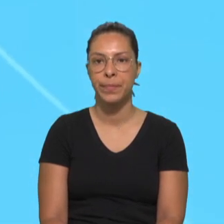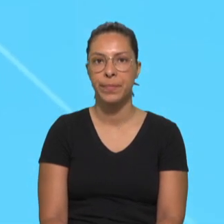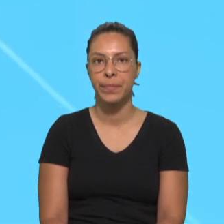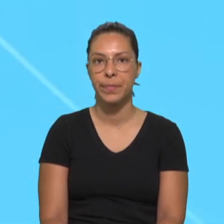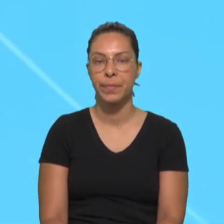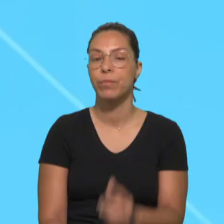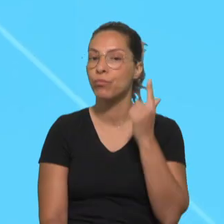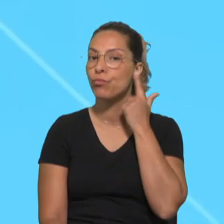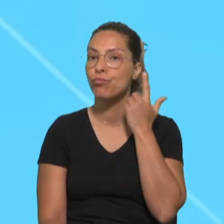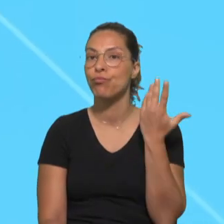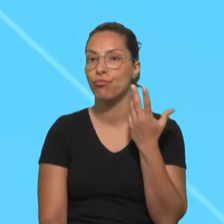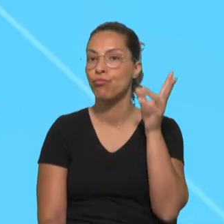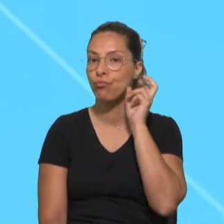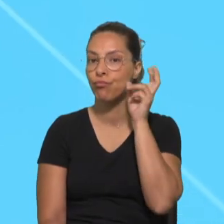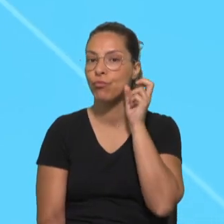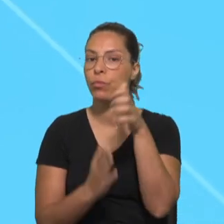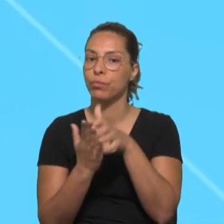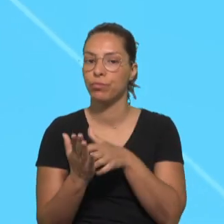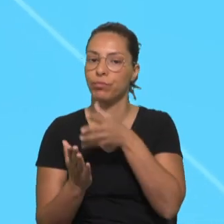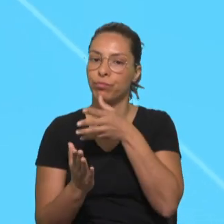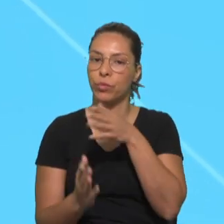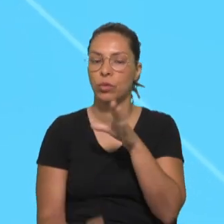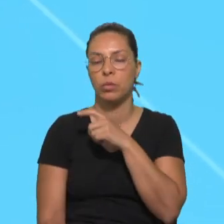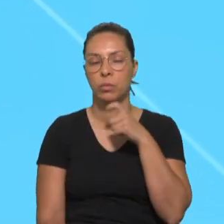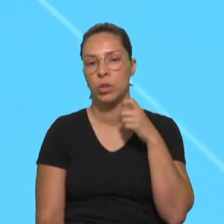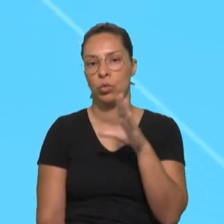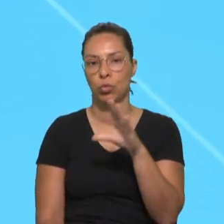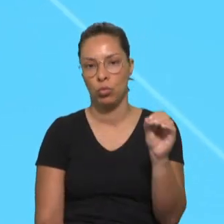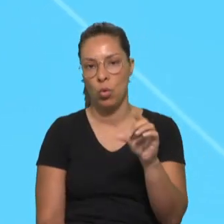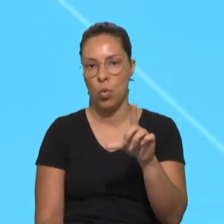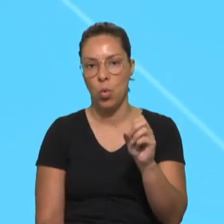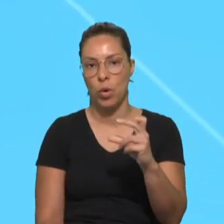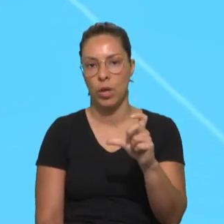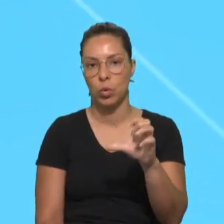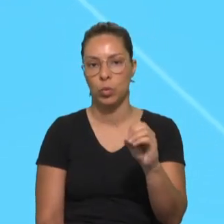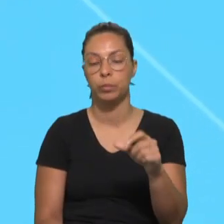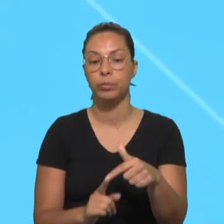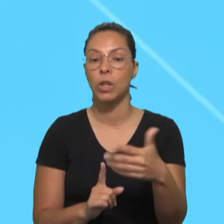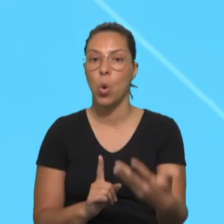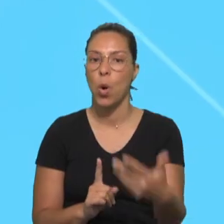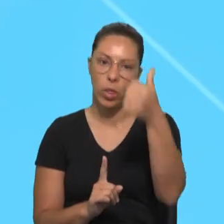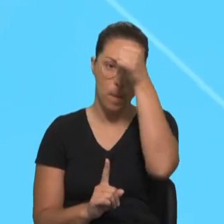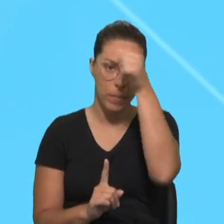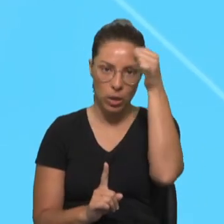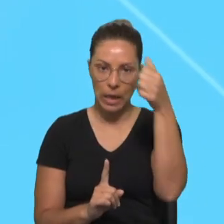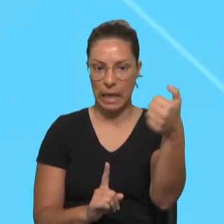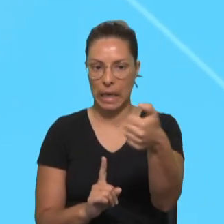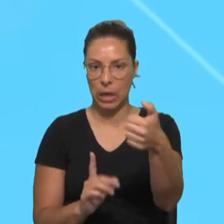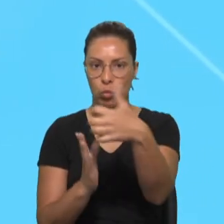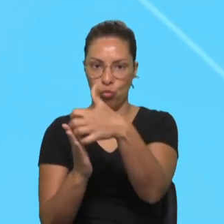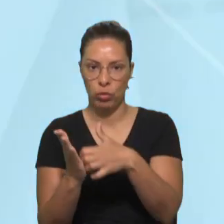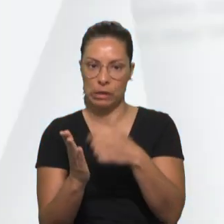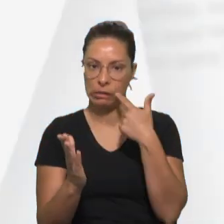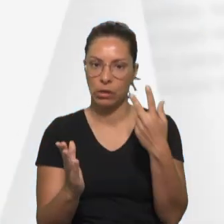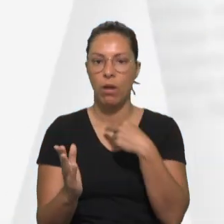Depois de escutarmos a reflexão do Padre João Lourenço, escutamos o Evangelho do 5º domingo da Páscoa na voz de Leonor João.